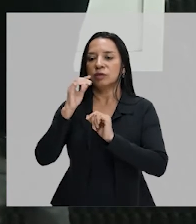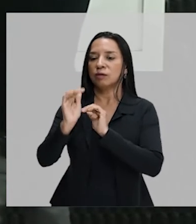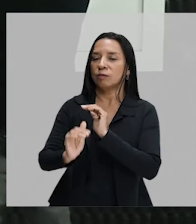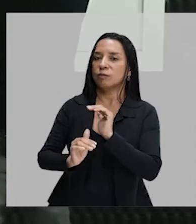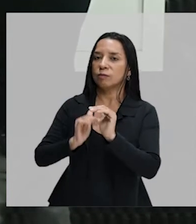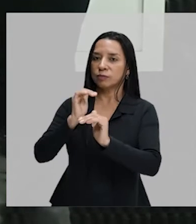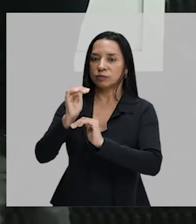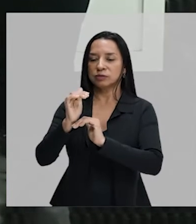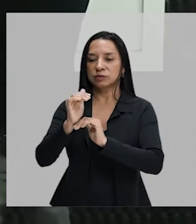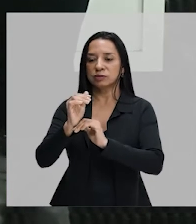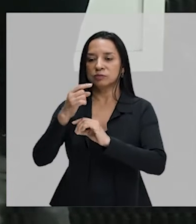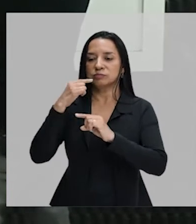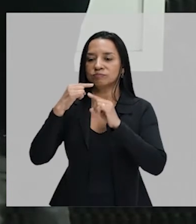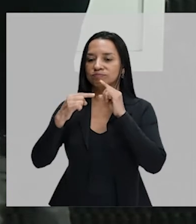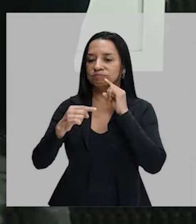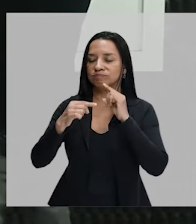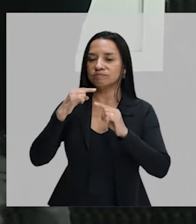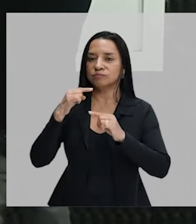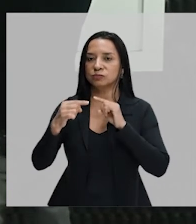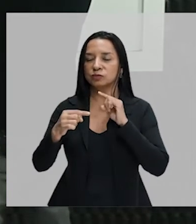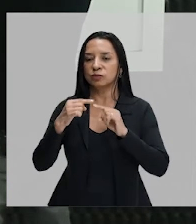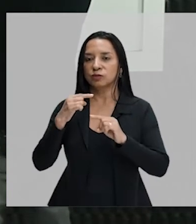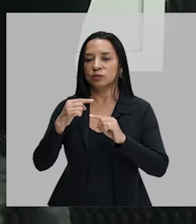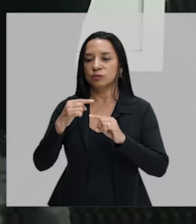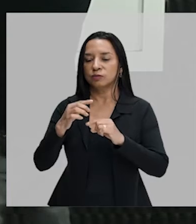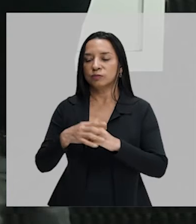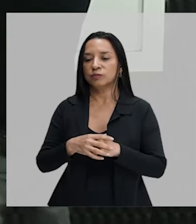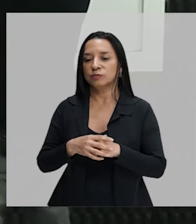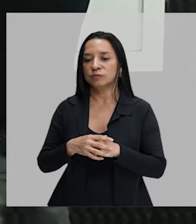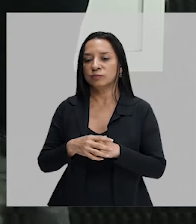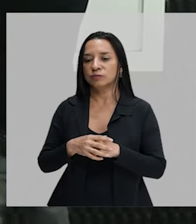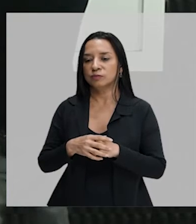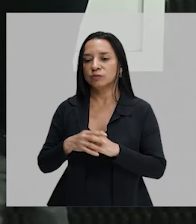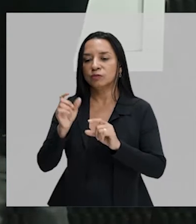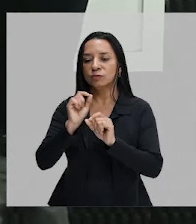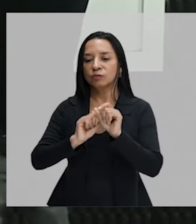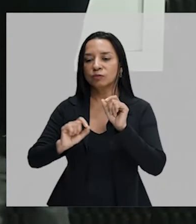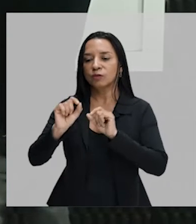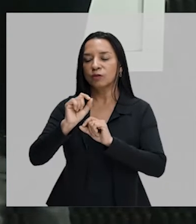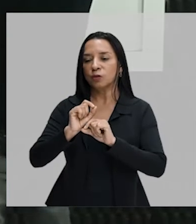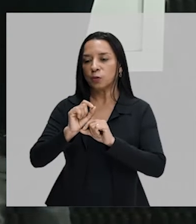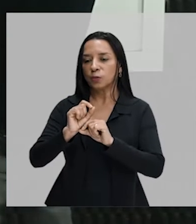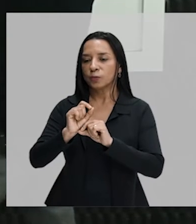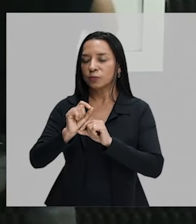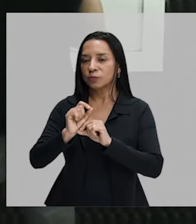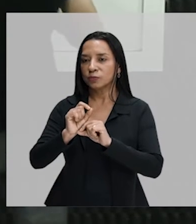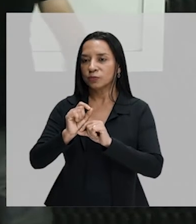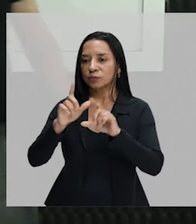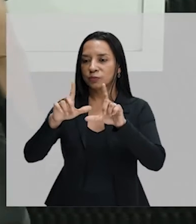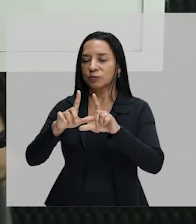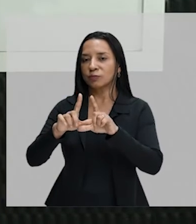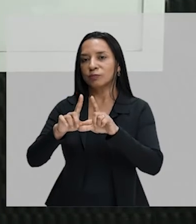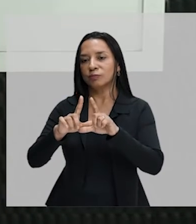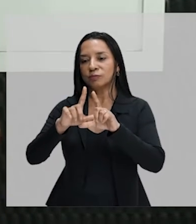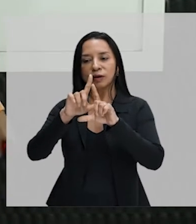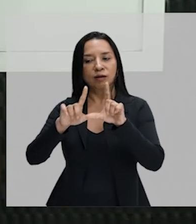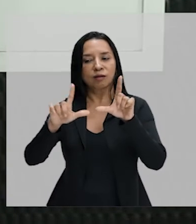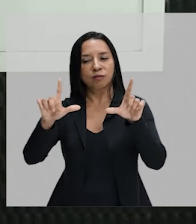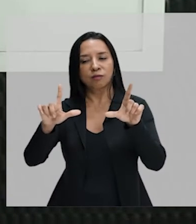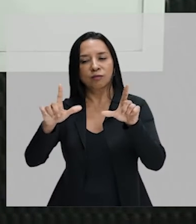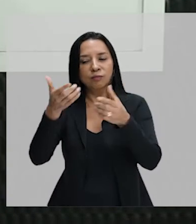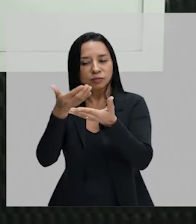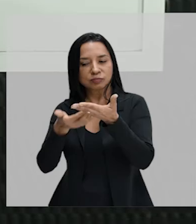de diálogo, certo? Que uma obra de arte trava conosco dentro do